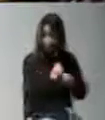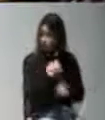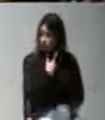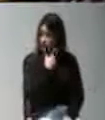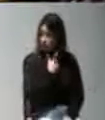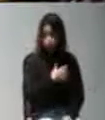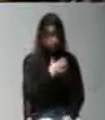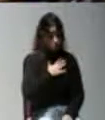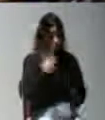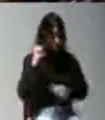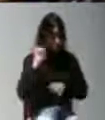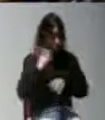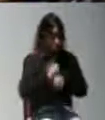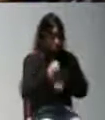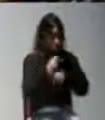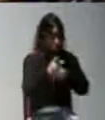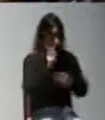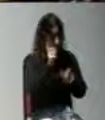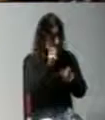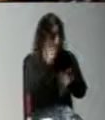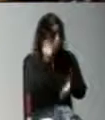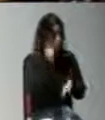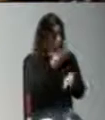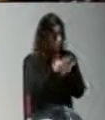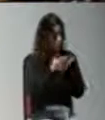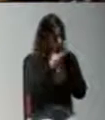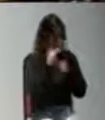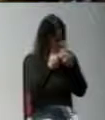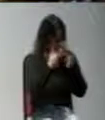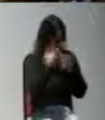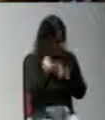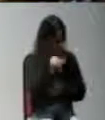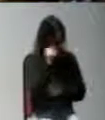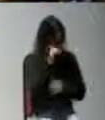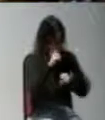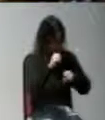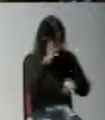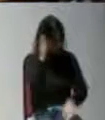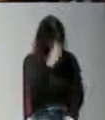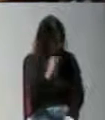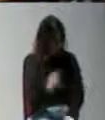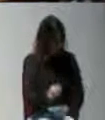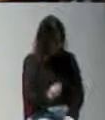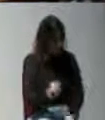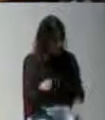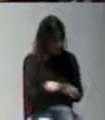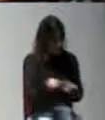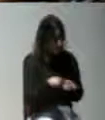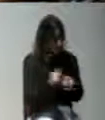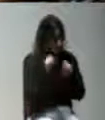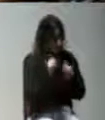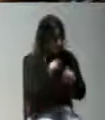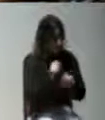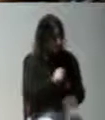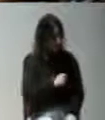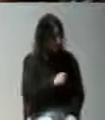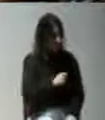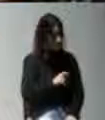Gostaria de retomar minhas palavras em importância da educação. Em severos ataques, está